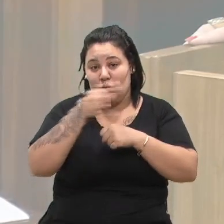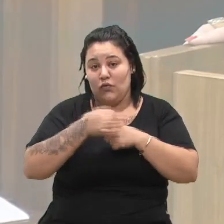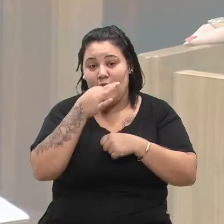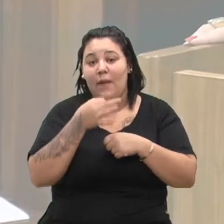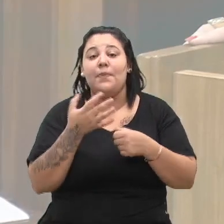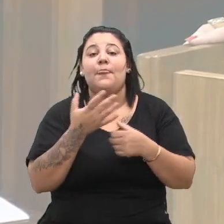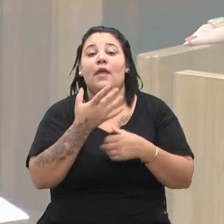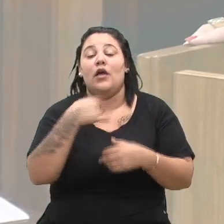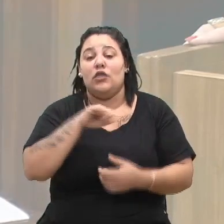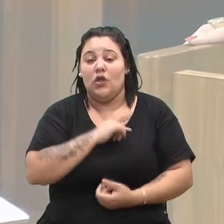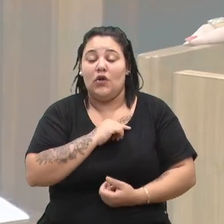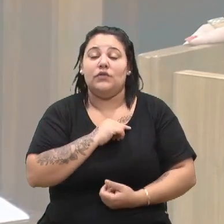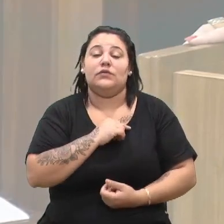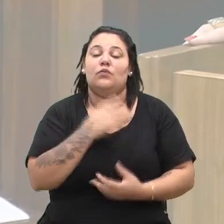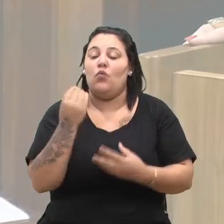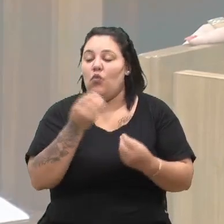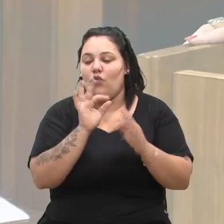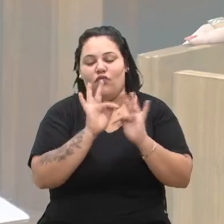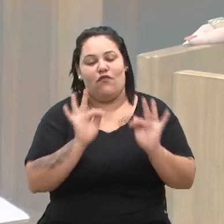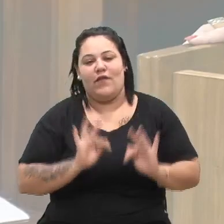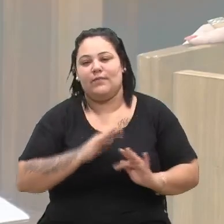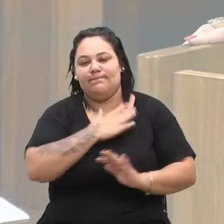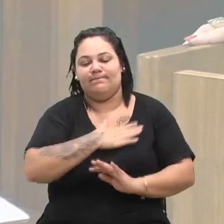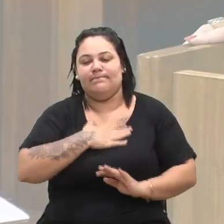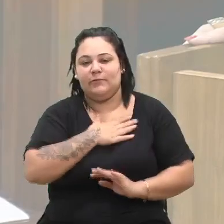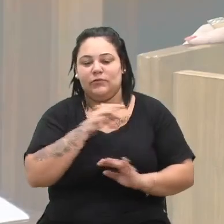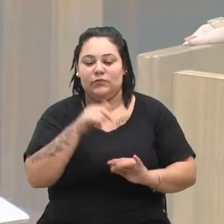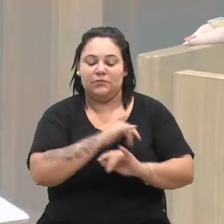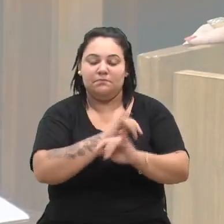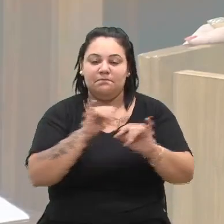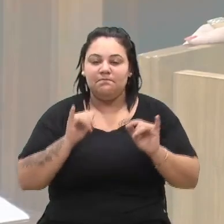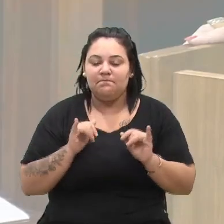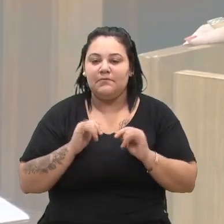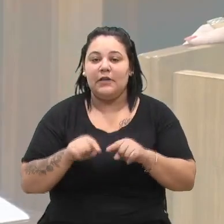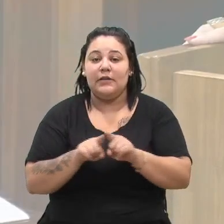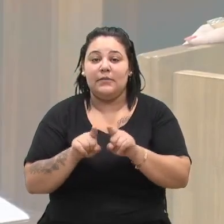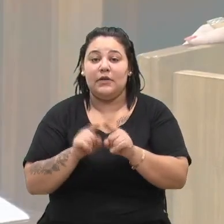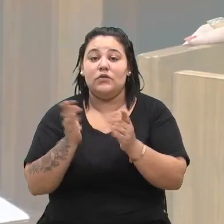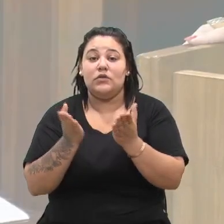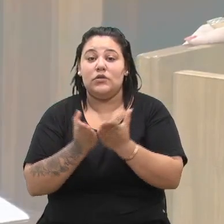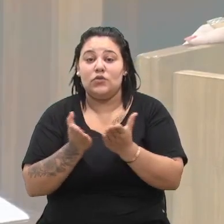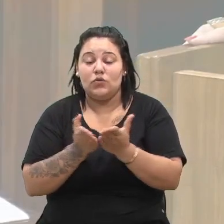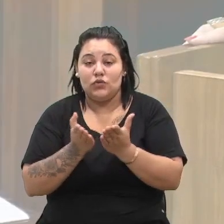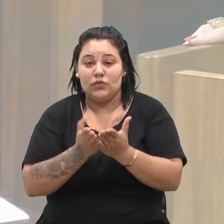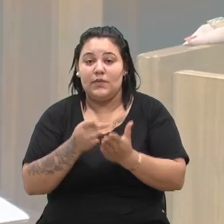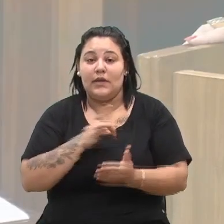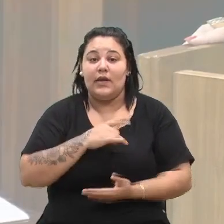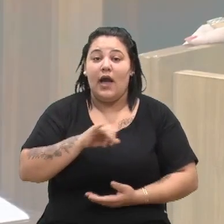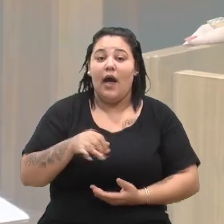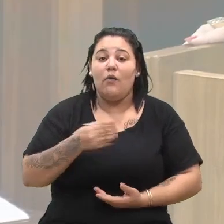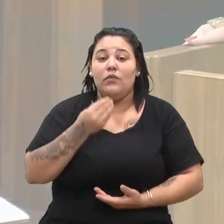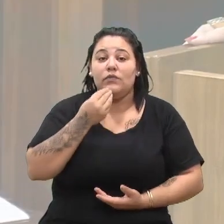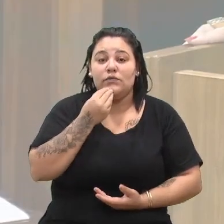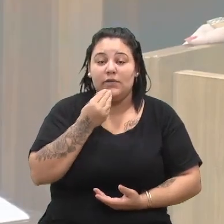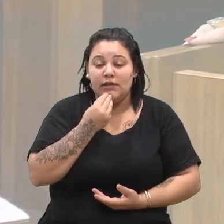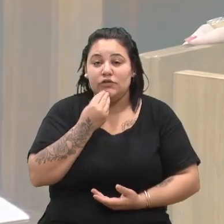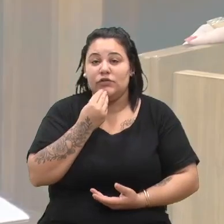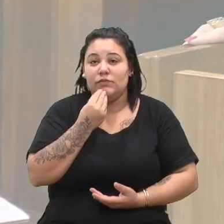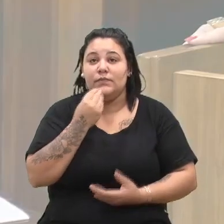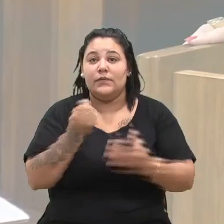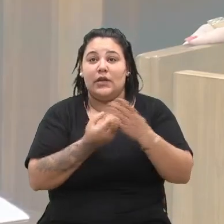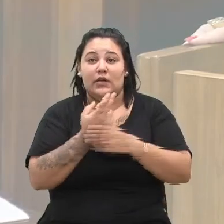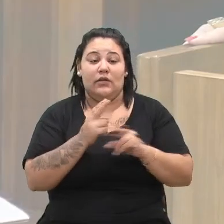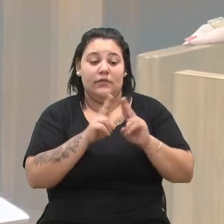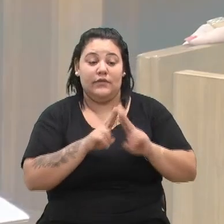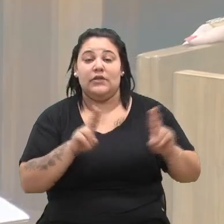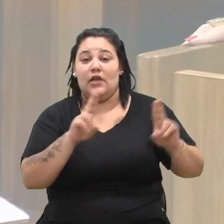esta notícia. Os estudos para a possibilidade de uma universidade federal